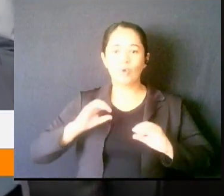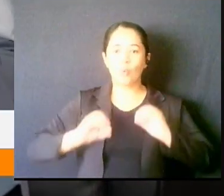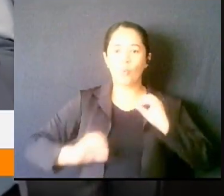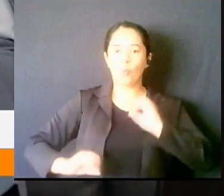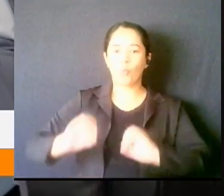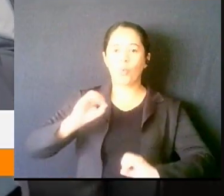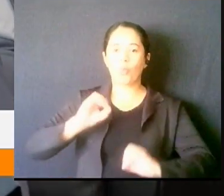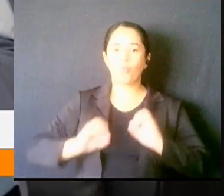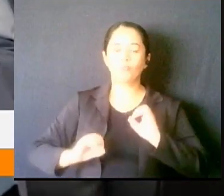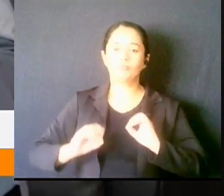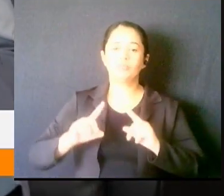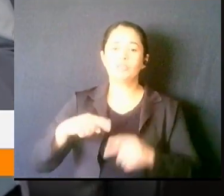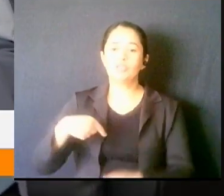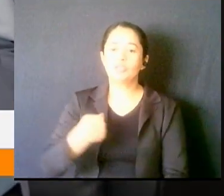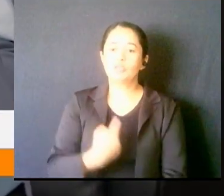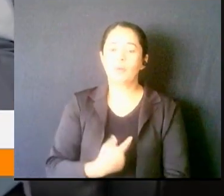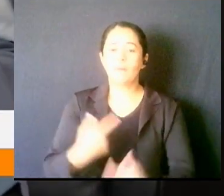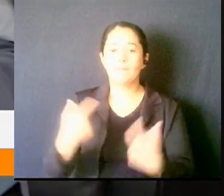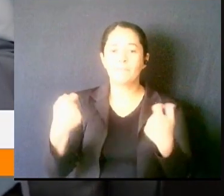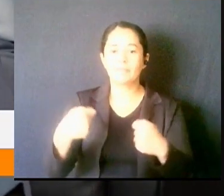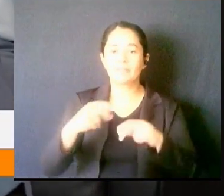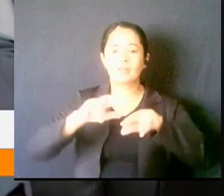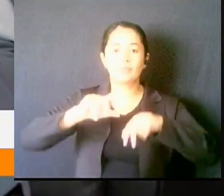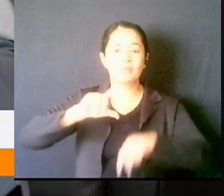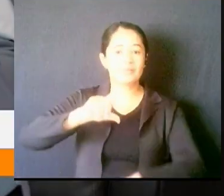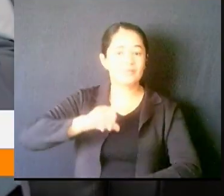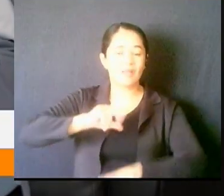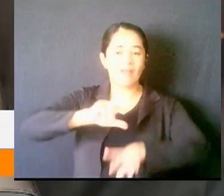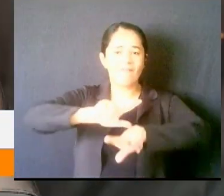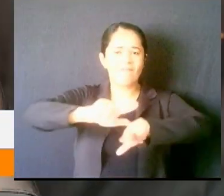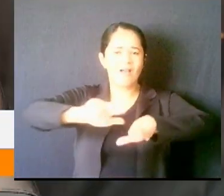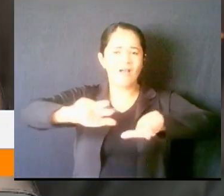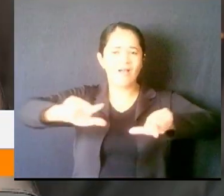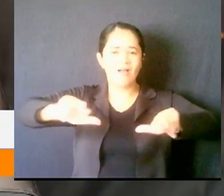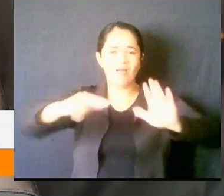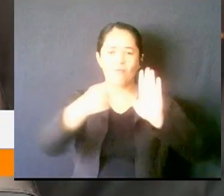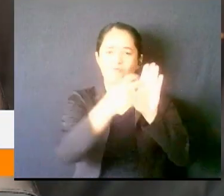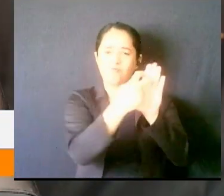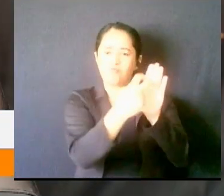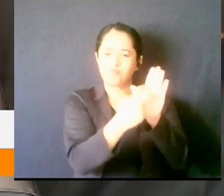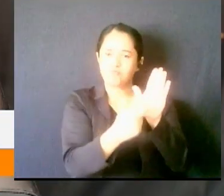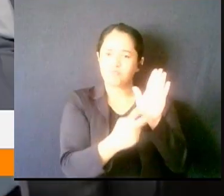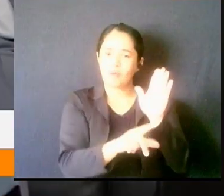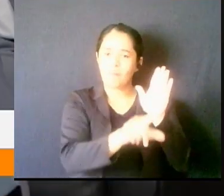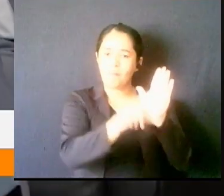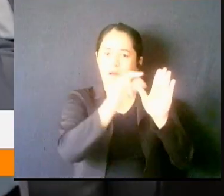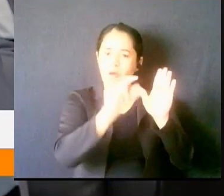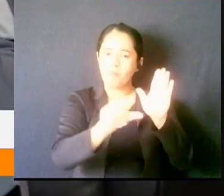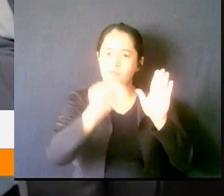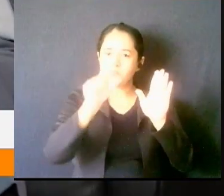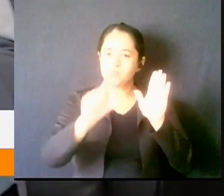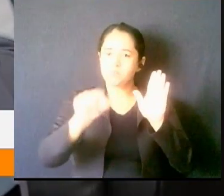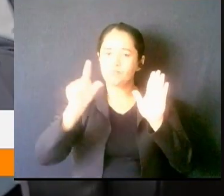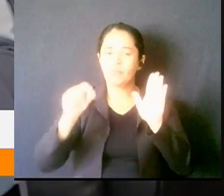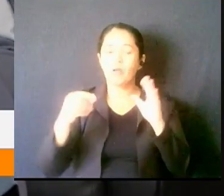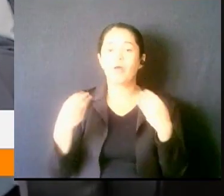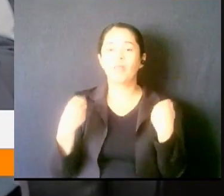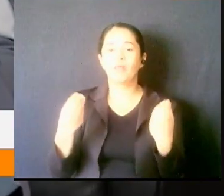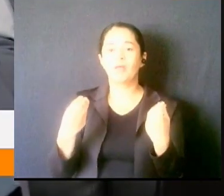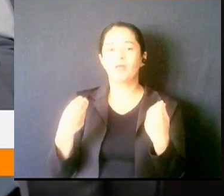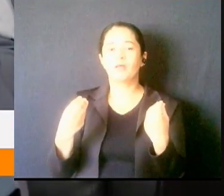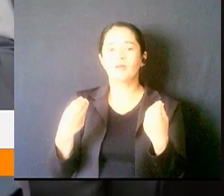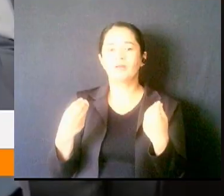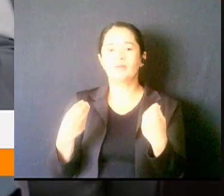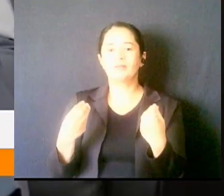precisa ter uma diversidade, um leque, um menu de opções para que a contracepção seja